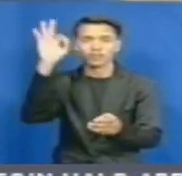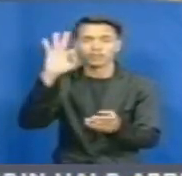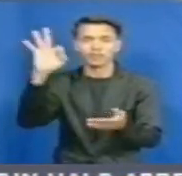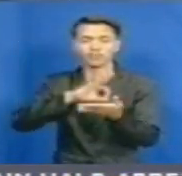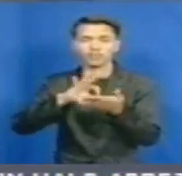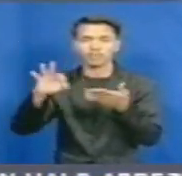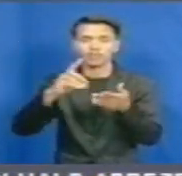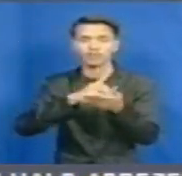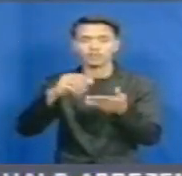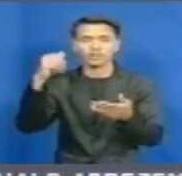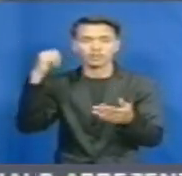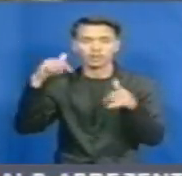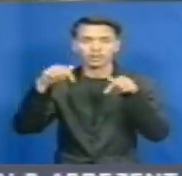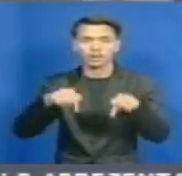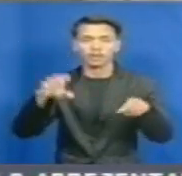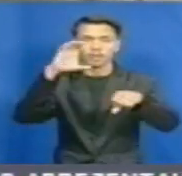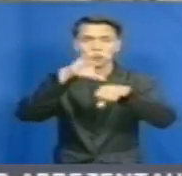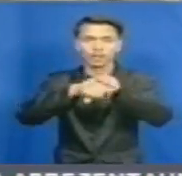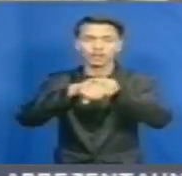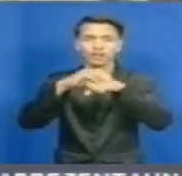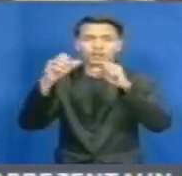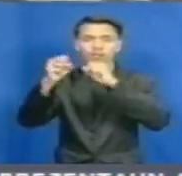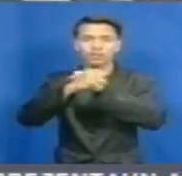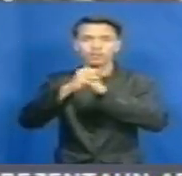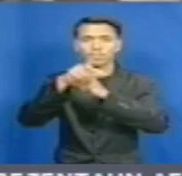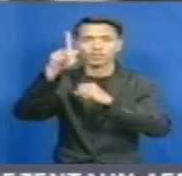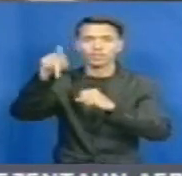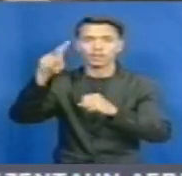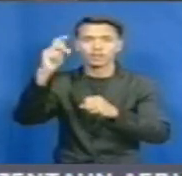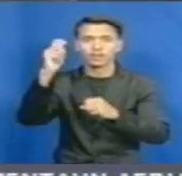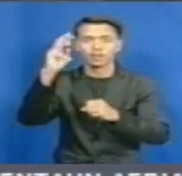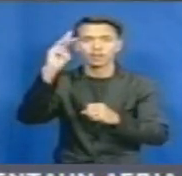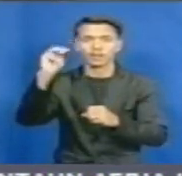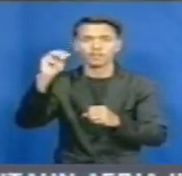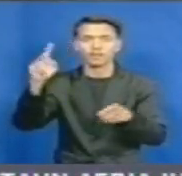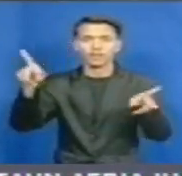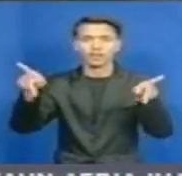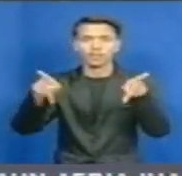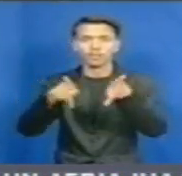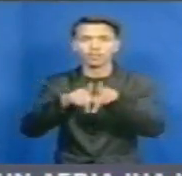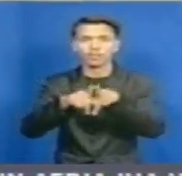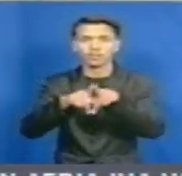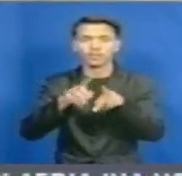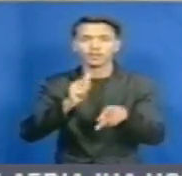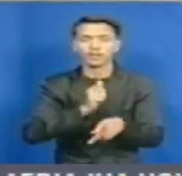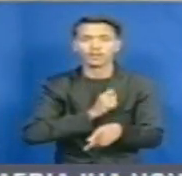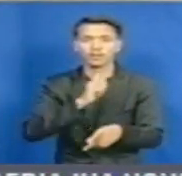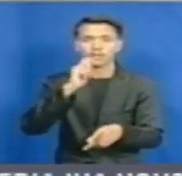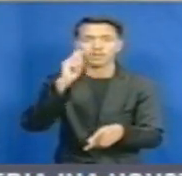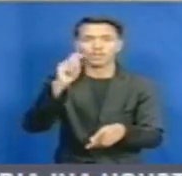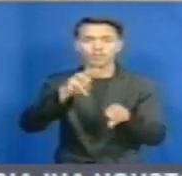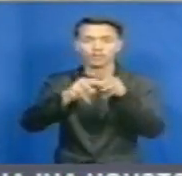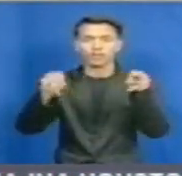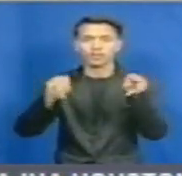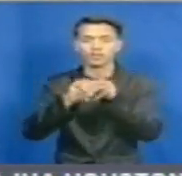Serviço Investigação Criminal captura suspeito PTM e Rasuco Atara, posto administrativo Atsabe, município